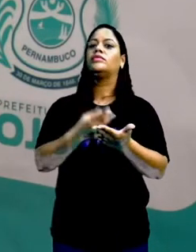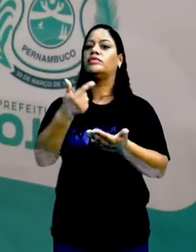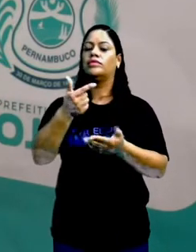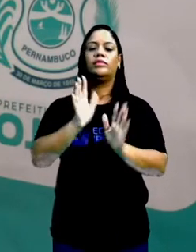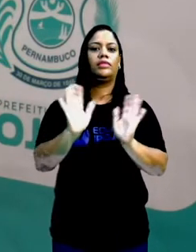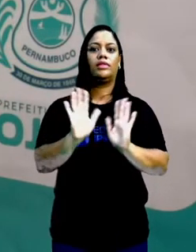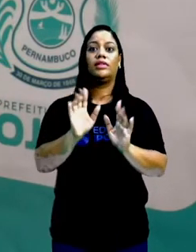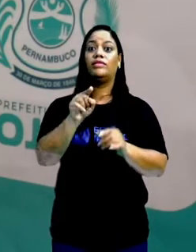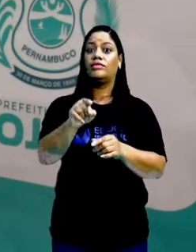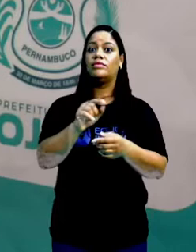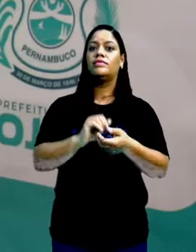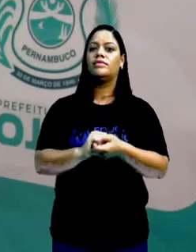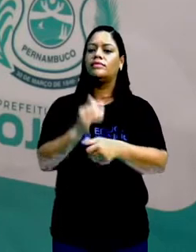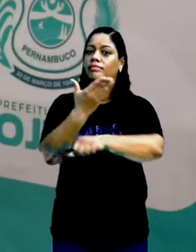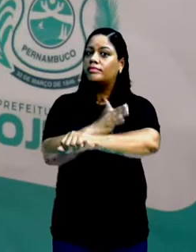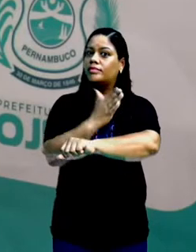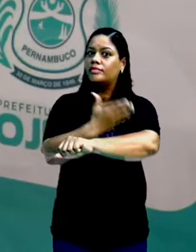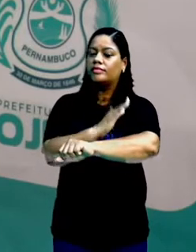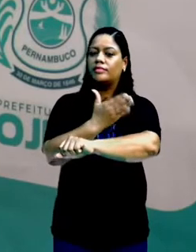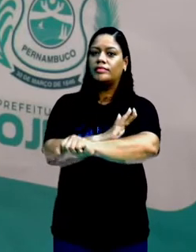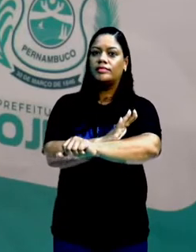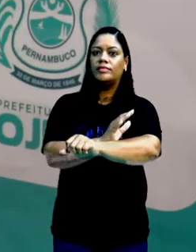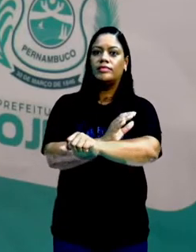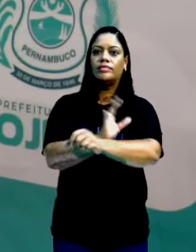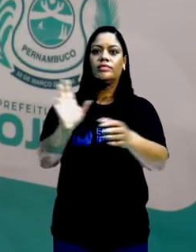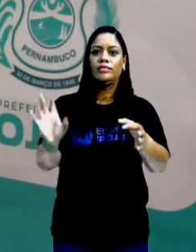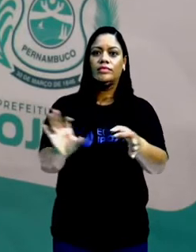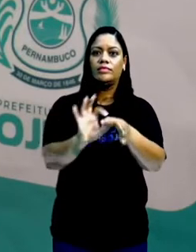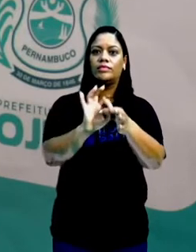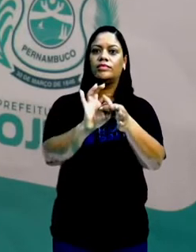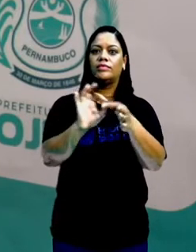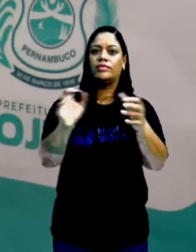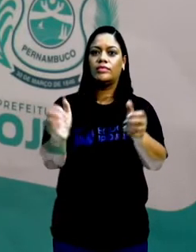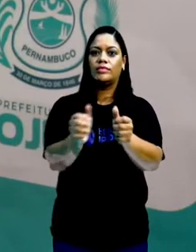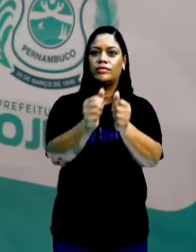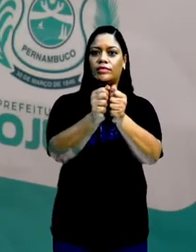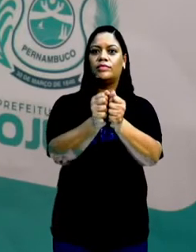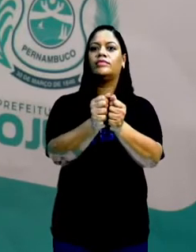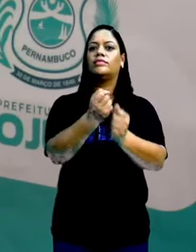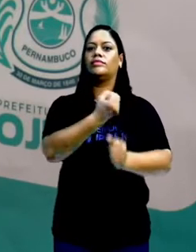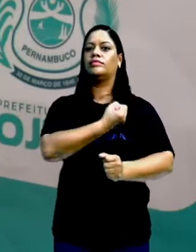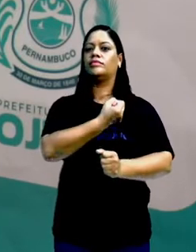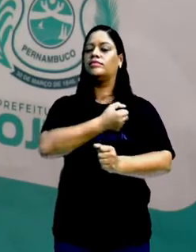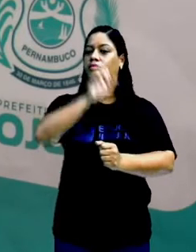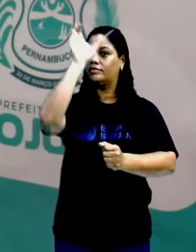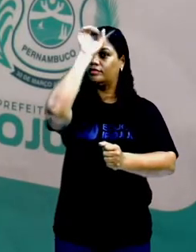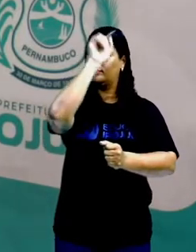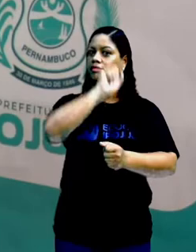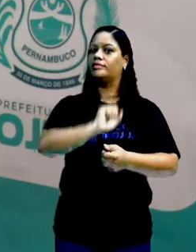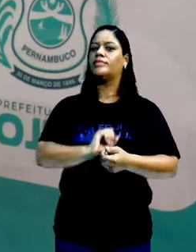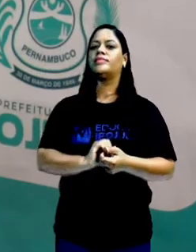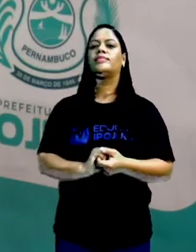Não, é você ir praticando, juntando pecinhas, certo? Para aprender.